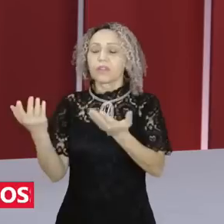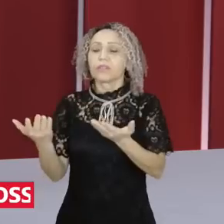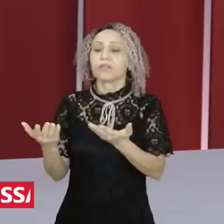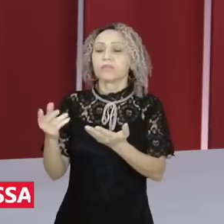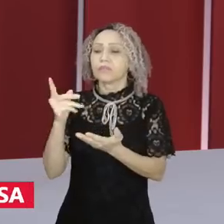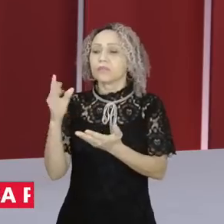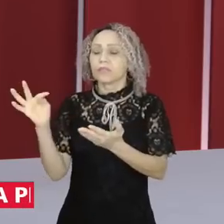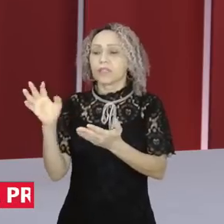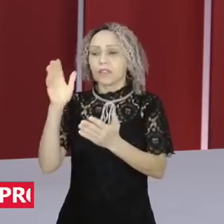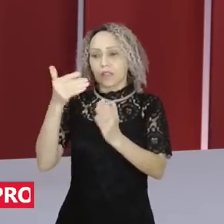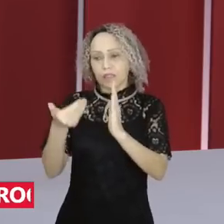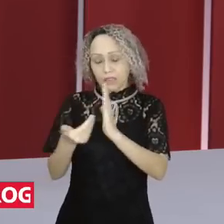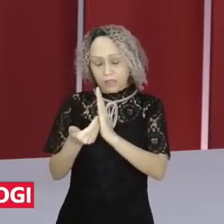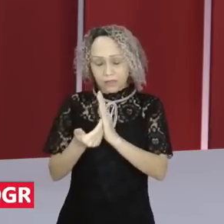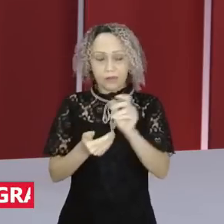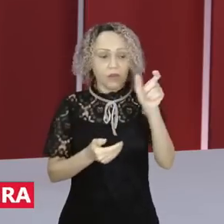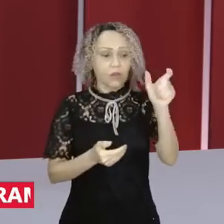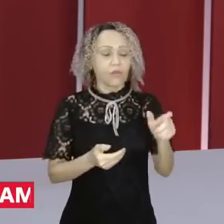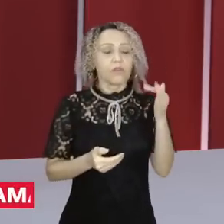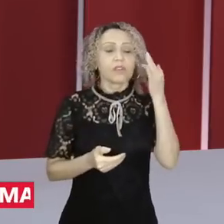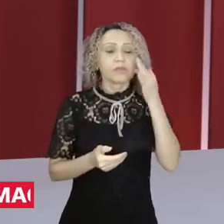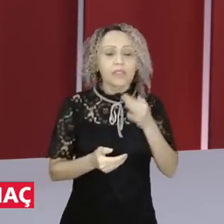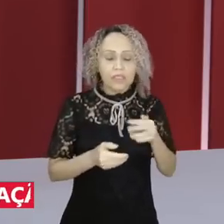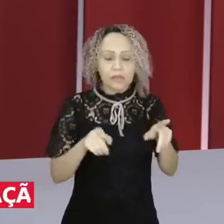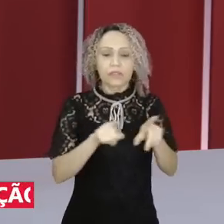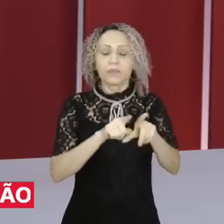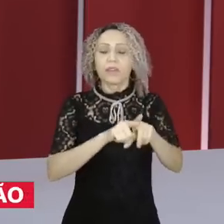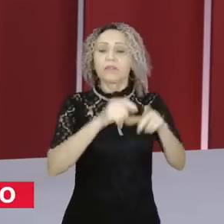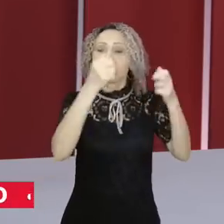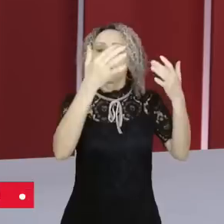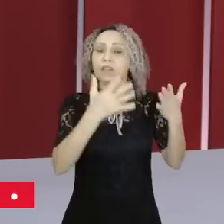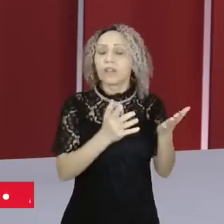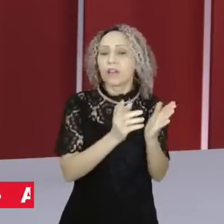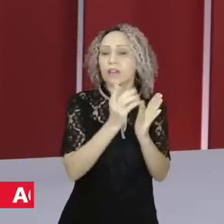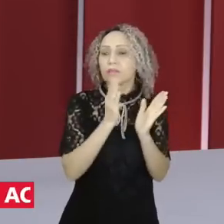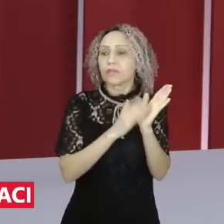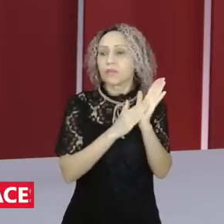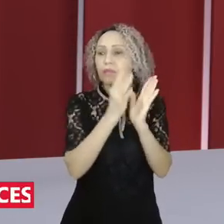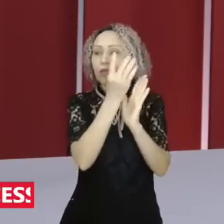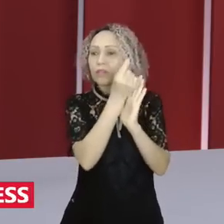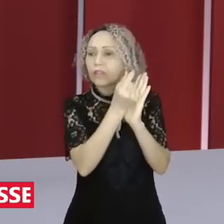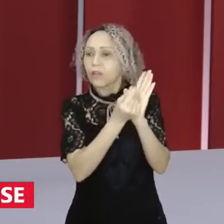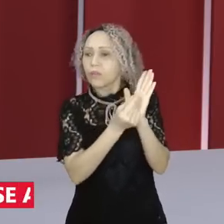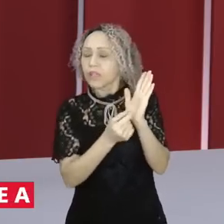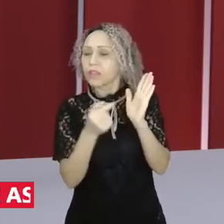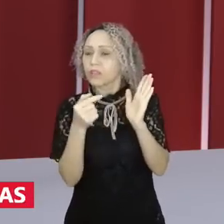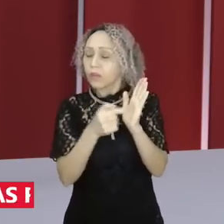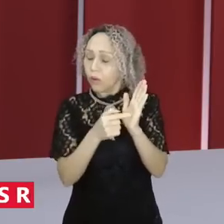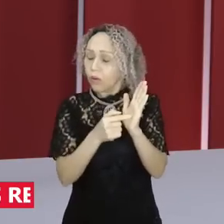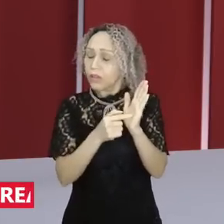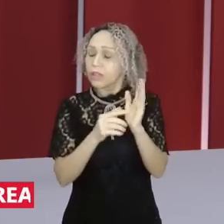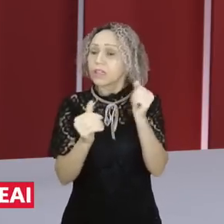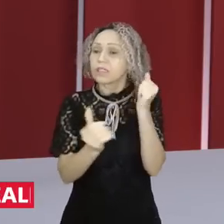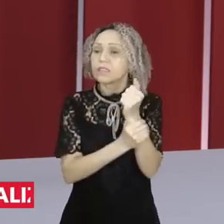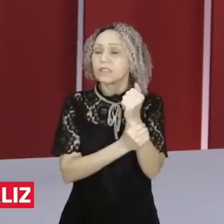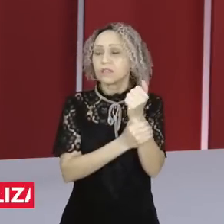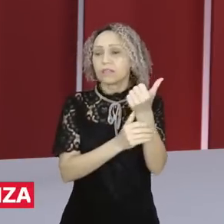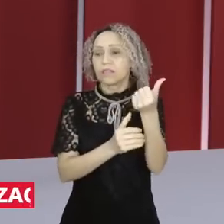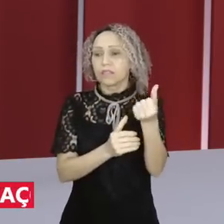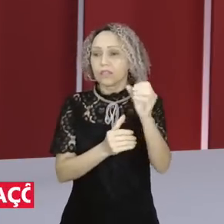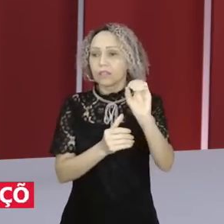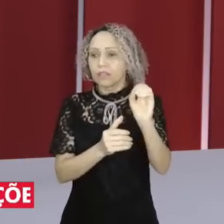da proposta orçamentária da mesma PEC, que saiu, garantindo esses R$600 aí